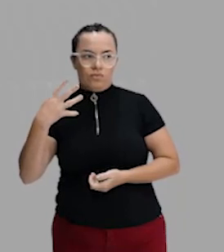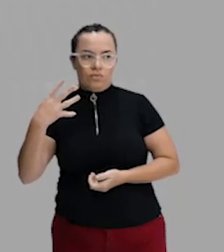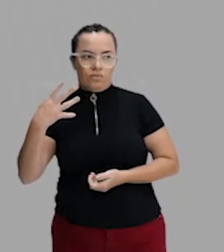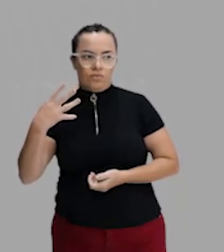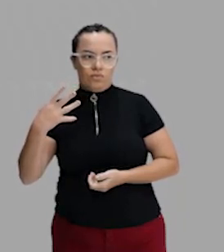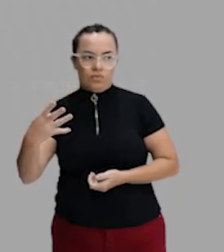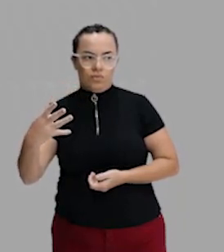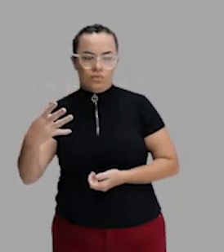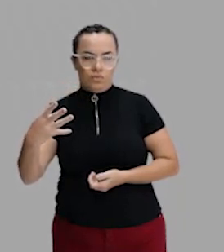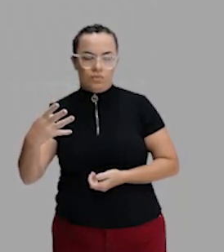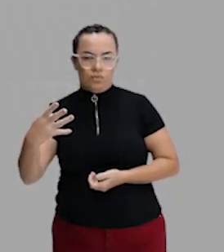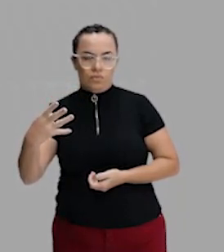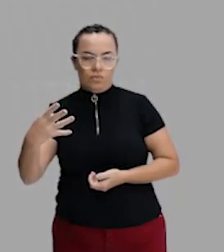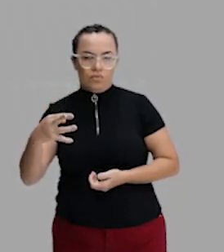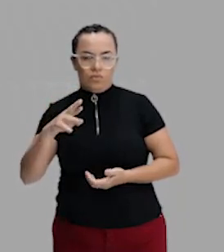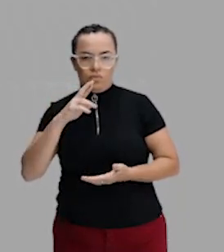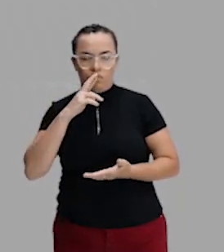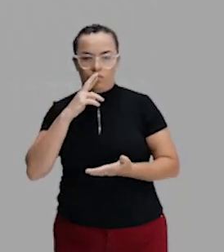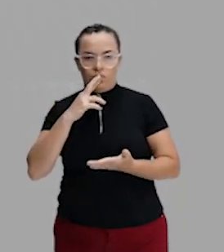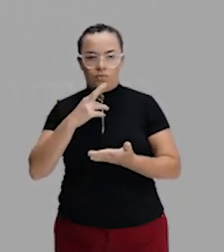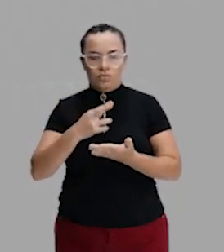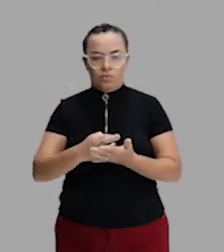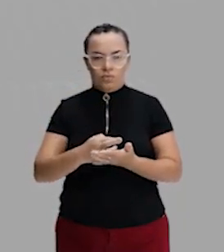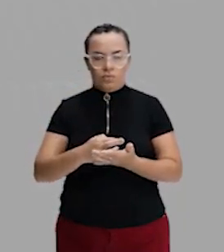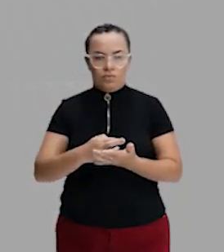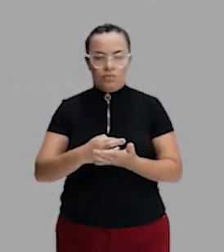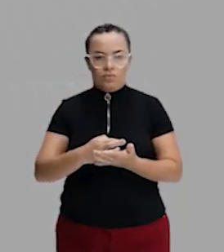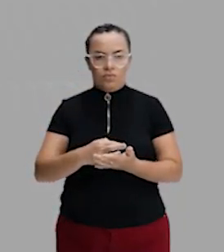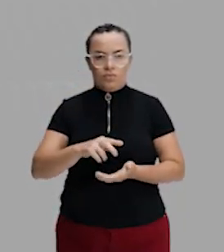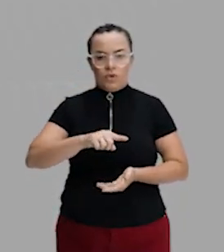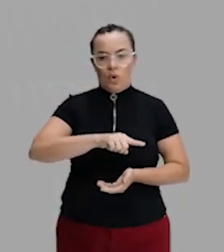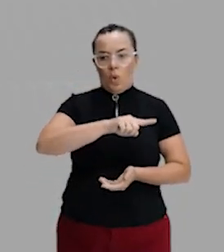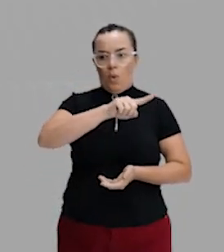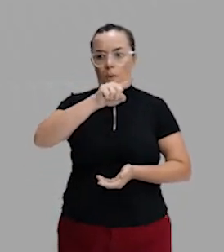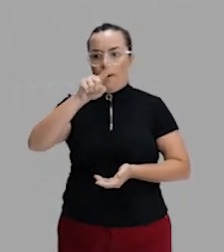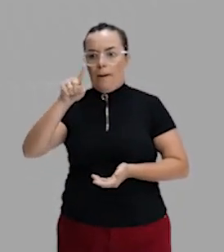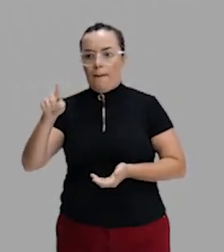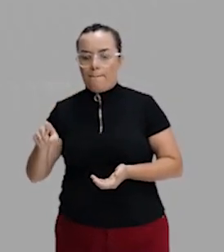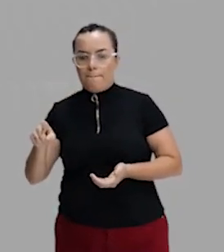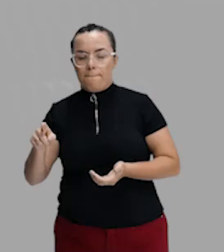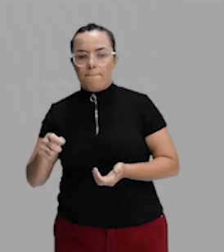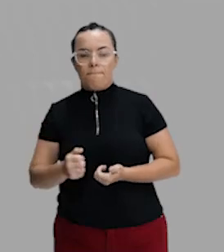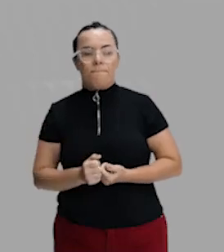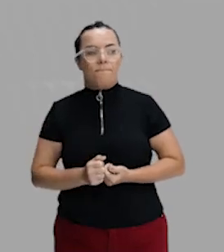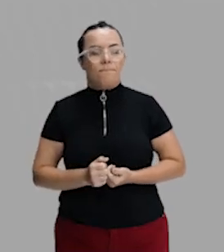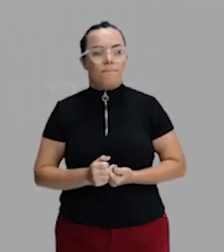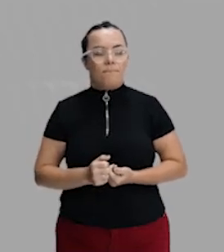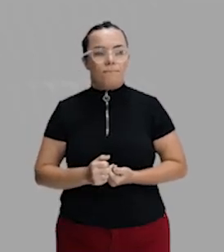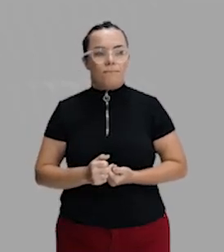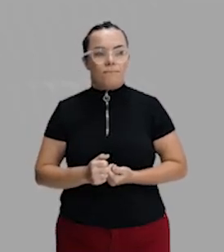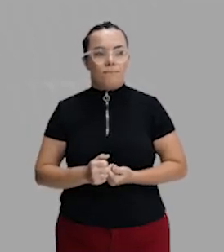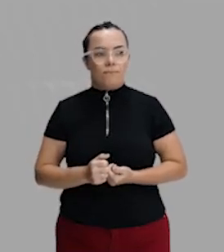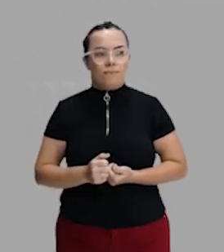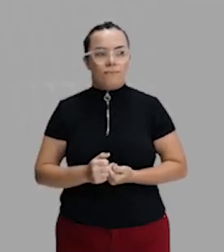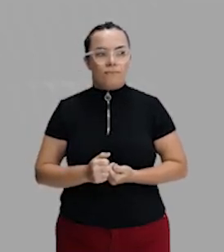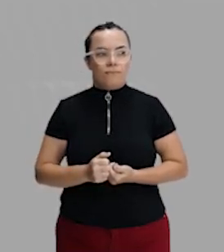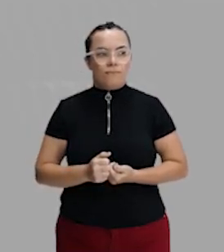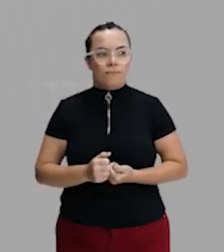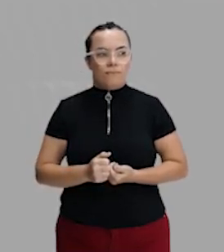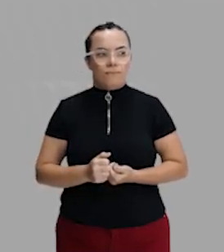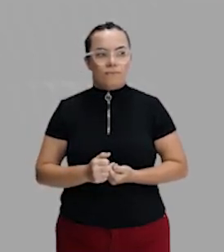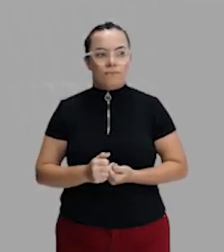E resolvendo a equaçãozinha, passando esse 2 dividindo, você vai encontrar que esse P aqui é igual a 2. Então, eu encontrei